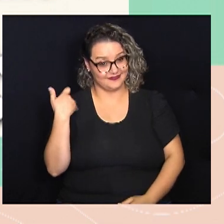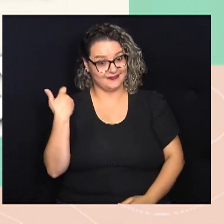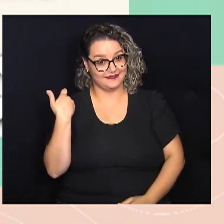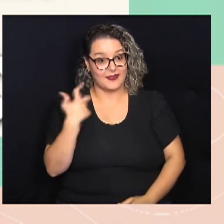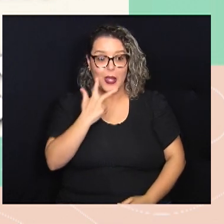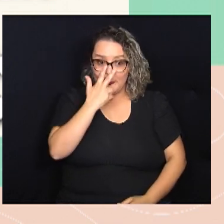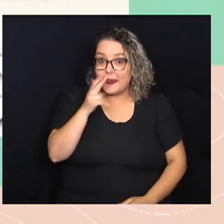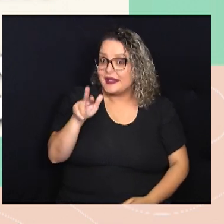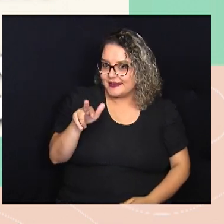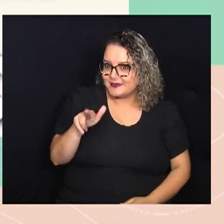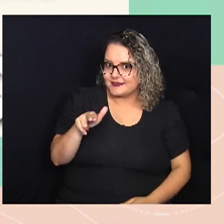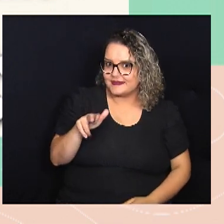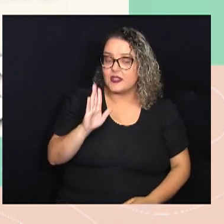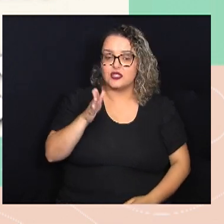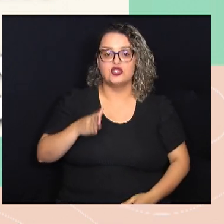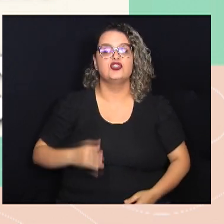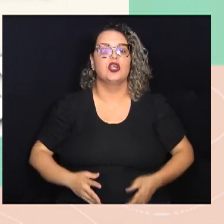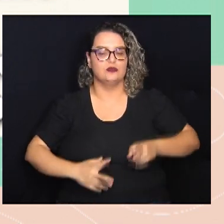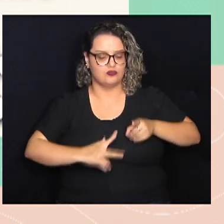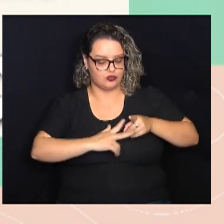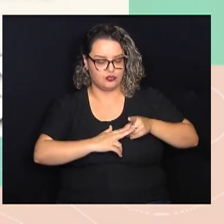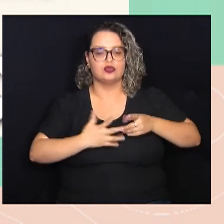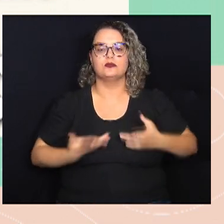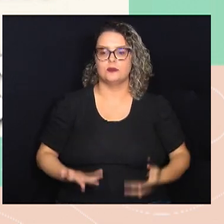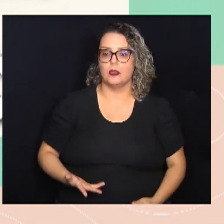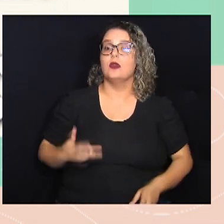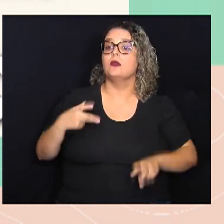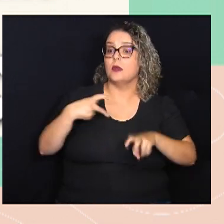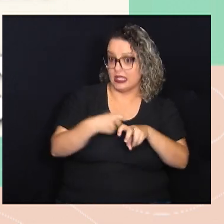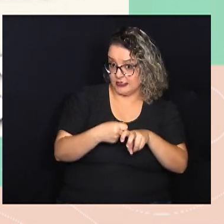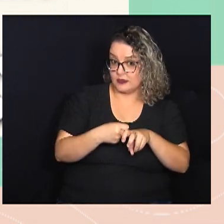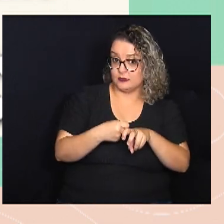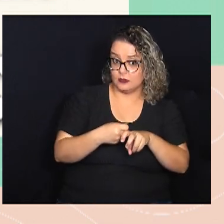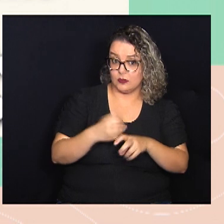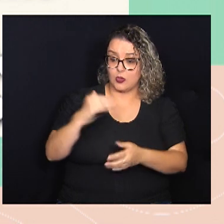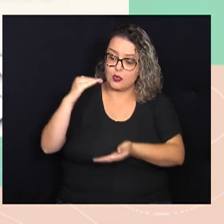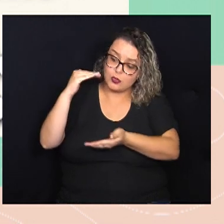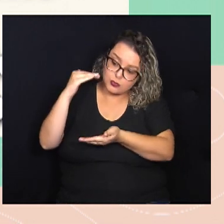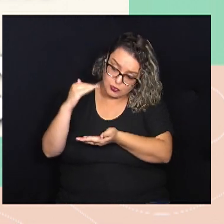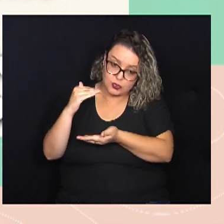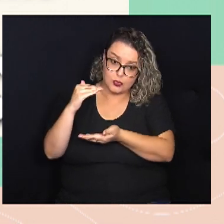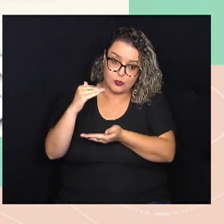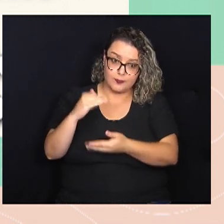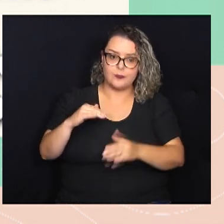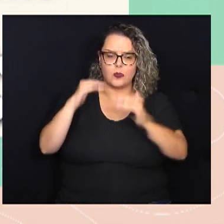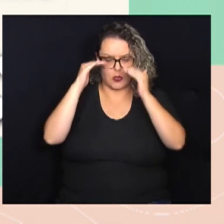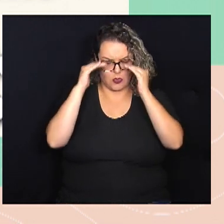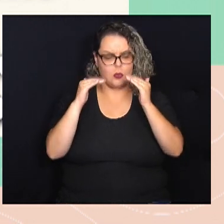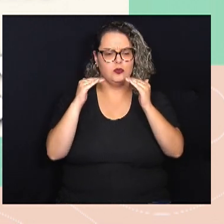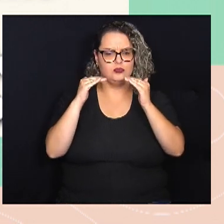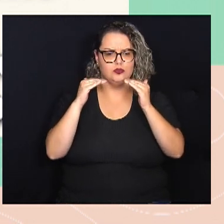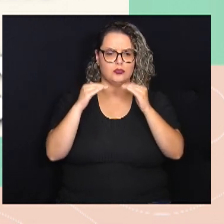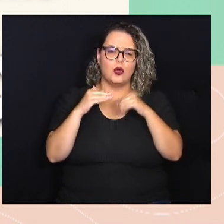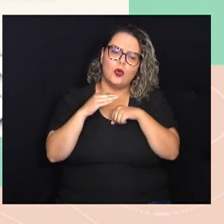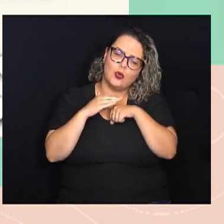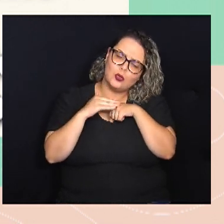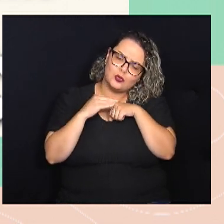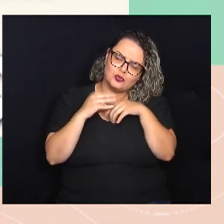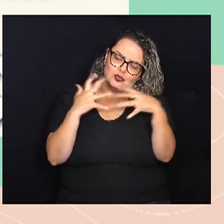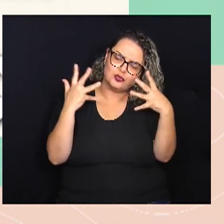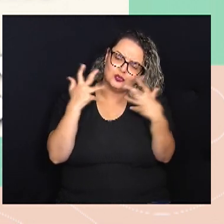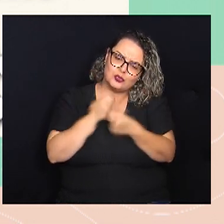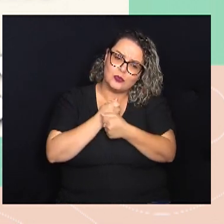anos, castrado, extremamente carinhoso e lindo. Ele é porte médio e tem que ser filho solo. Seu antigo